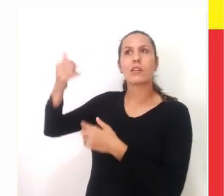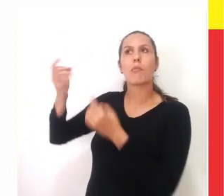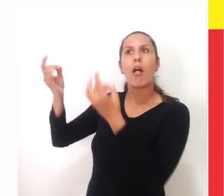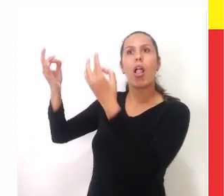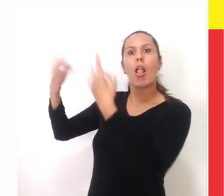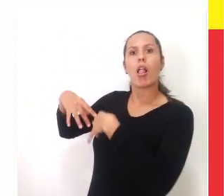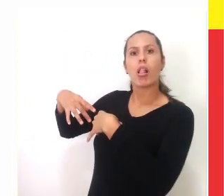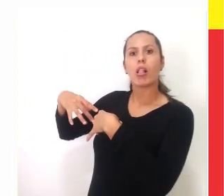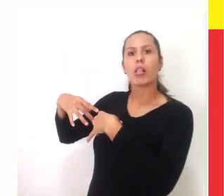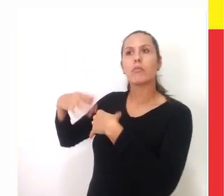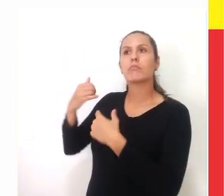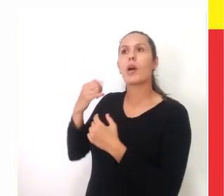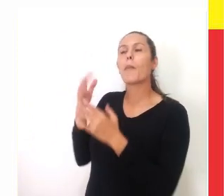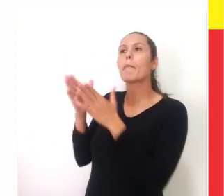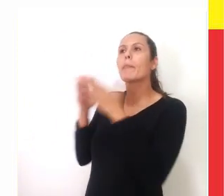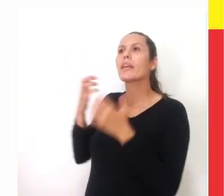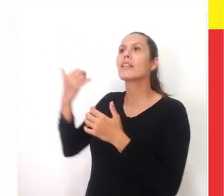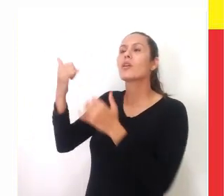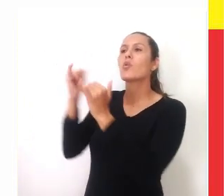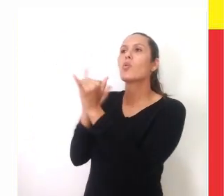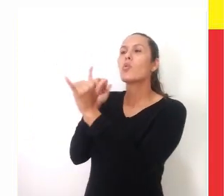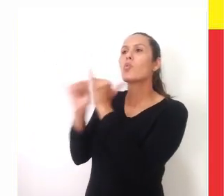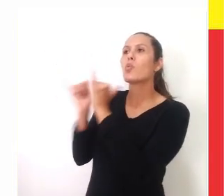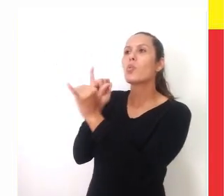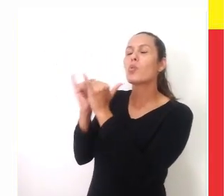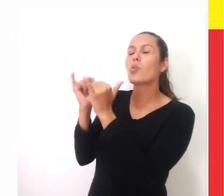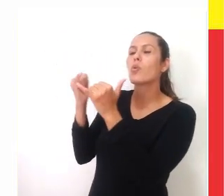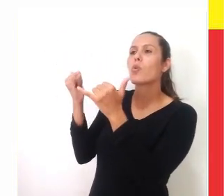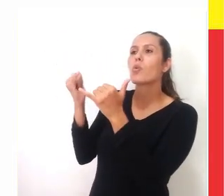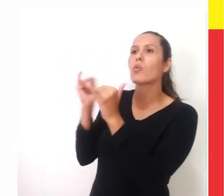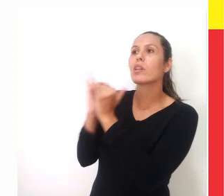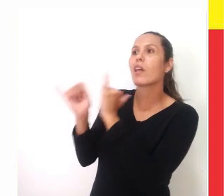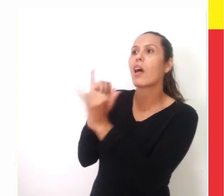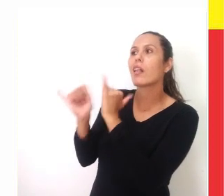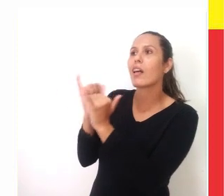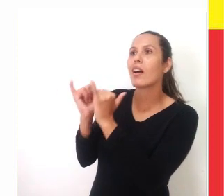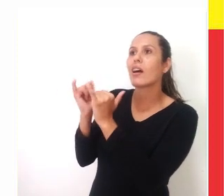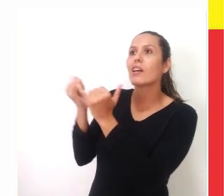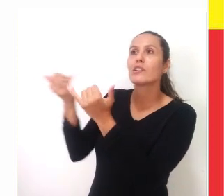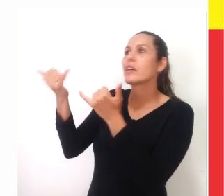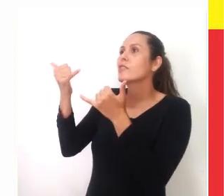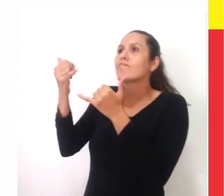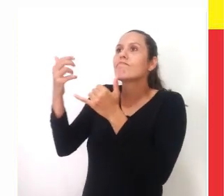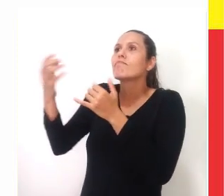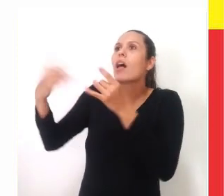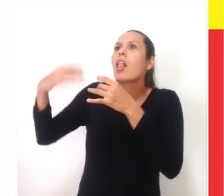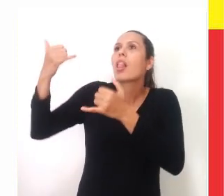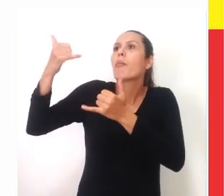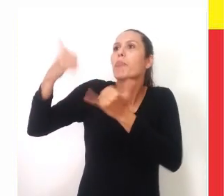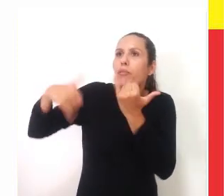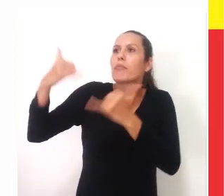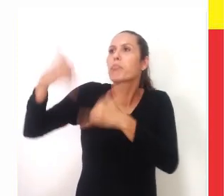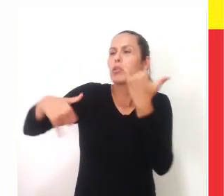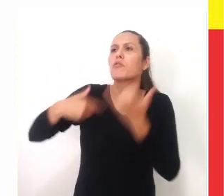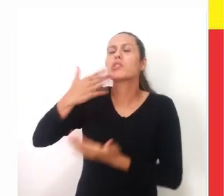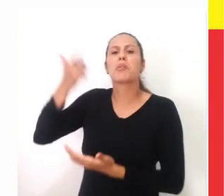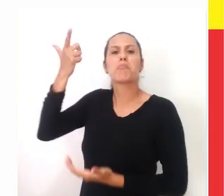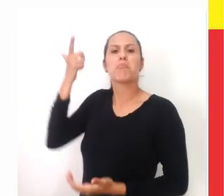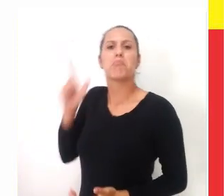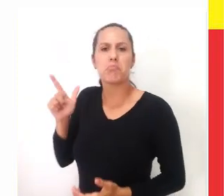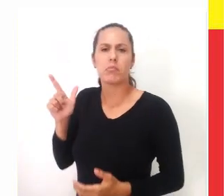e o quê? E não forneceu sua internet para ver a aula de Dantas. Não renovável significa